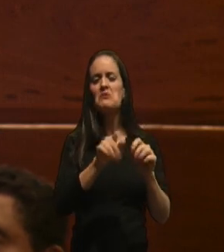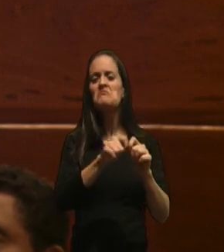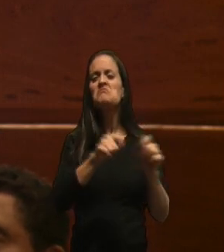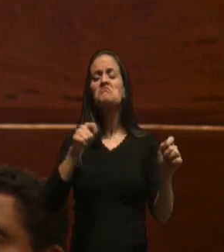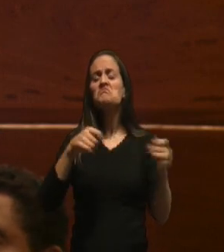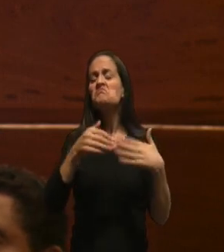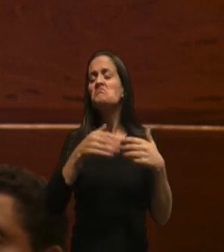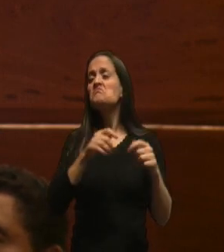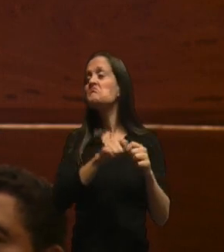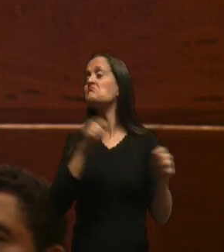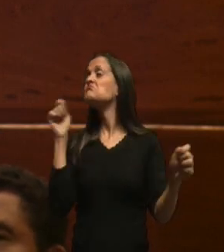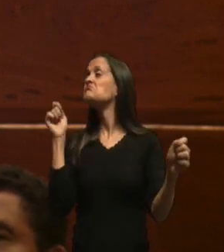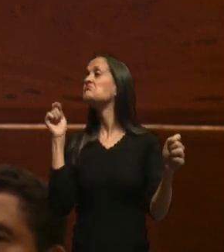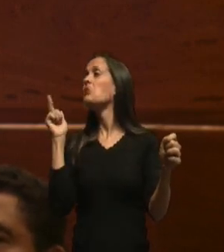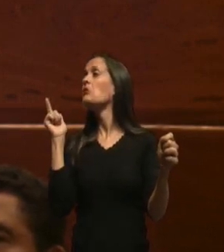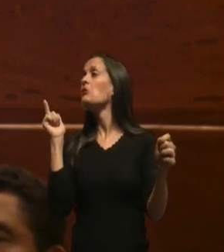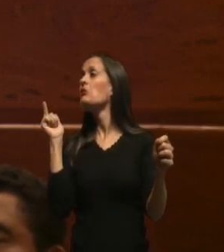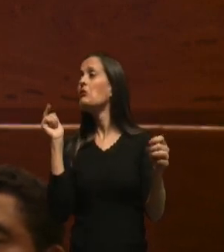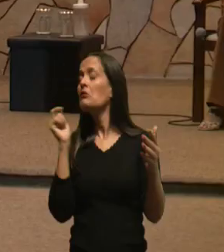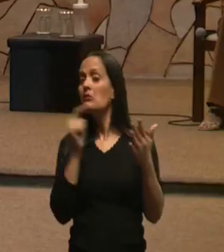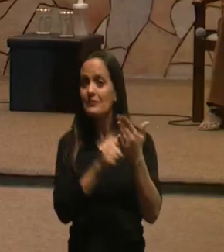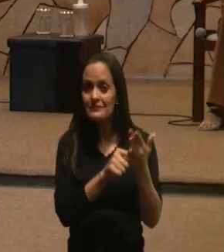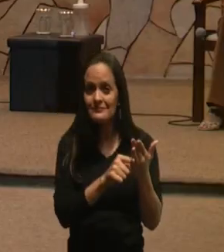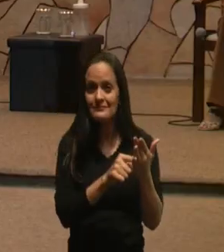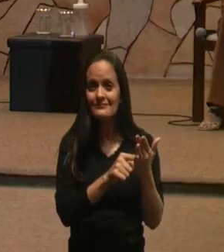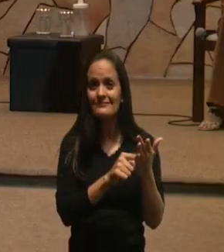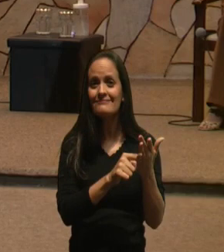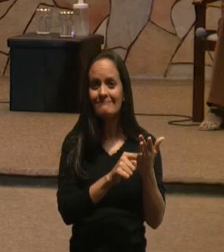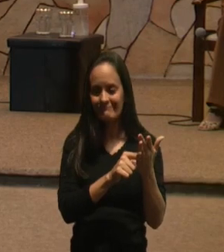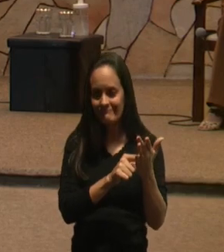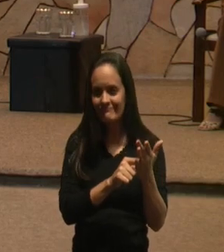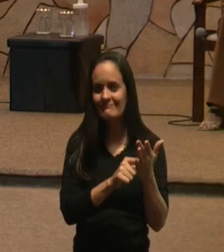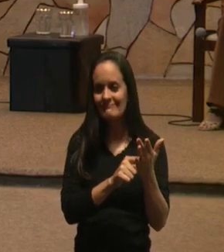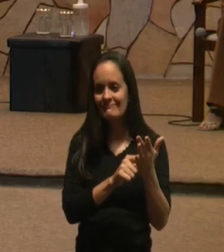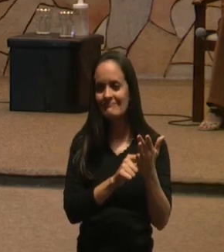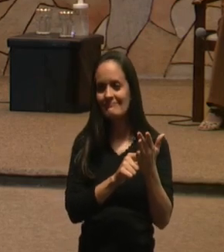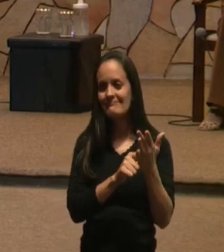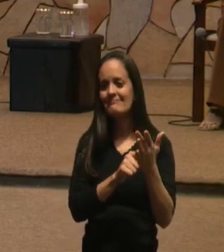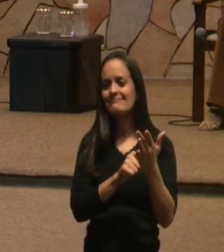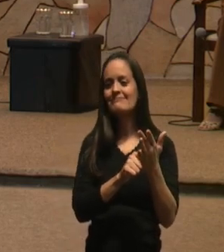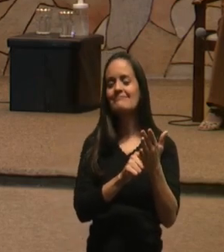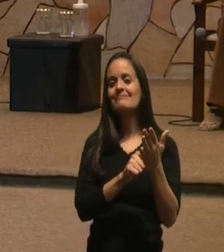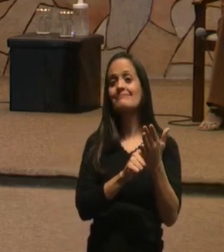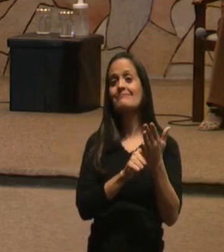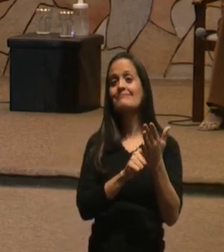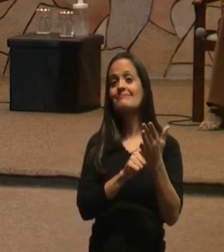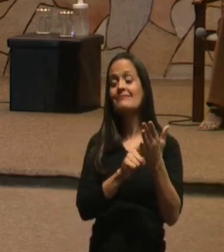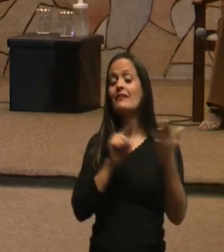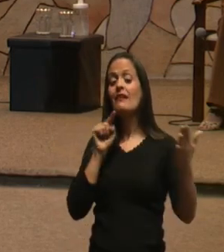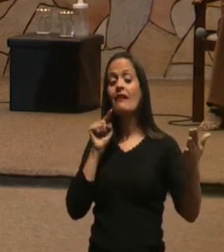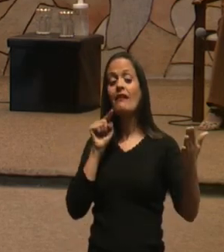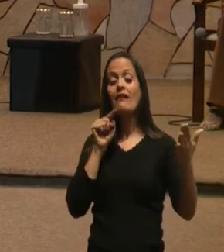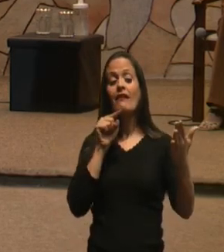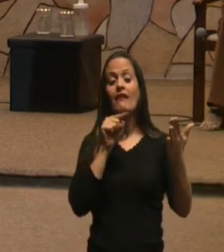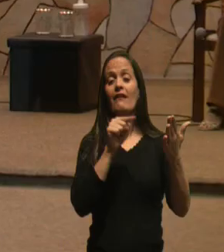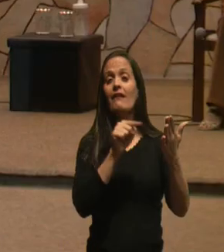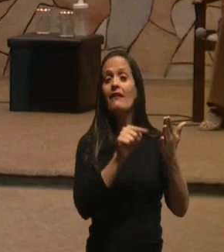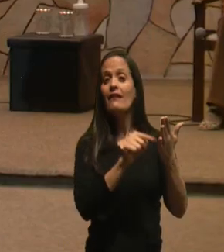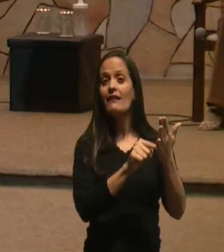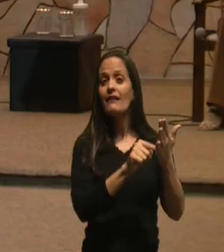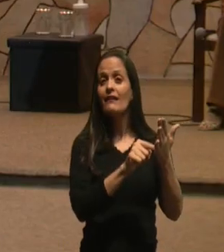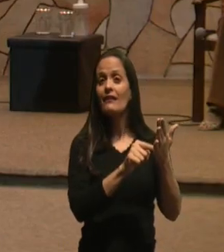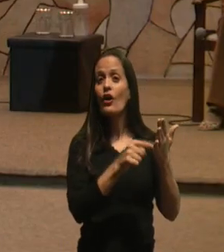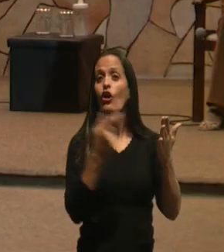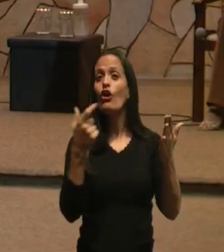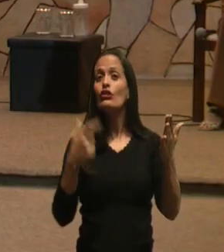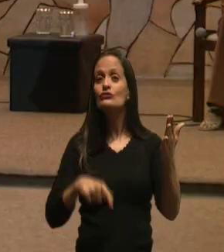despretensiosa. Pegou o seu arco, a sua flecha e lançou. E diz-nos a palavra de Deus que aquela flecha